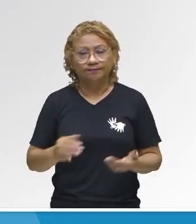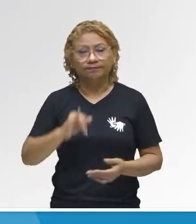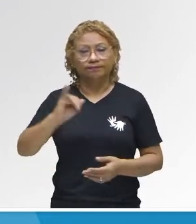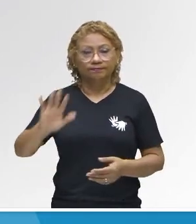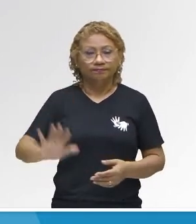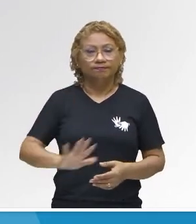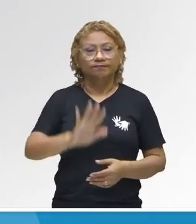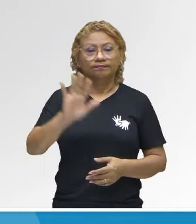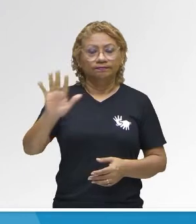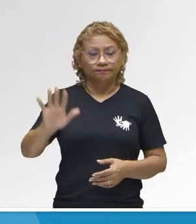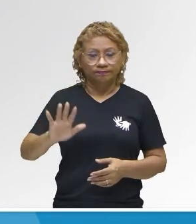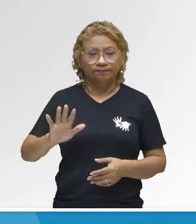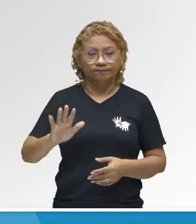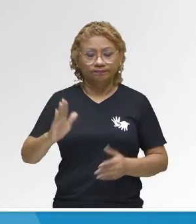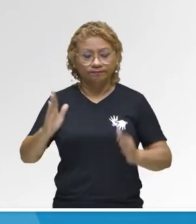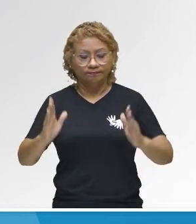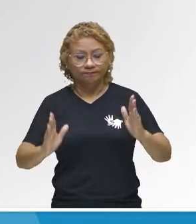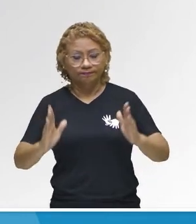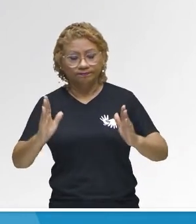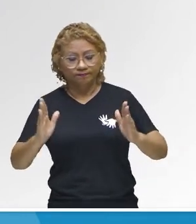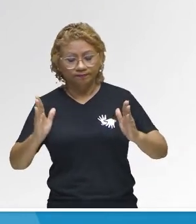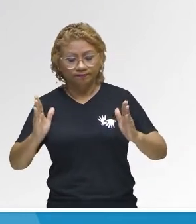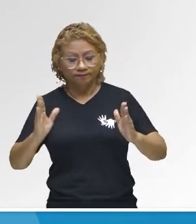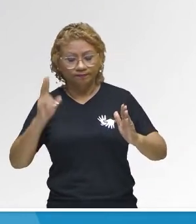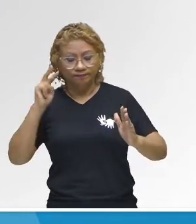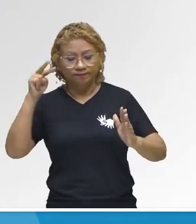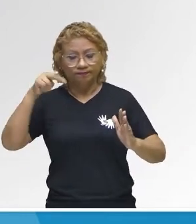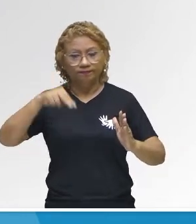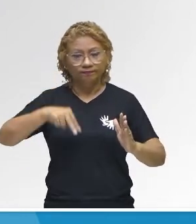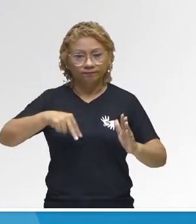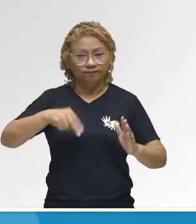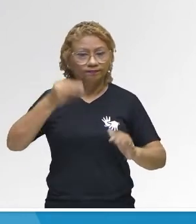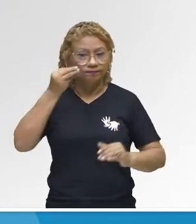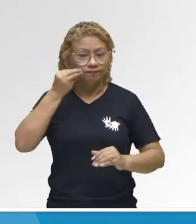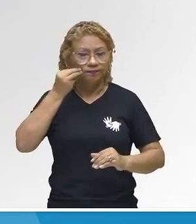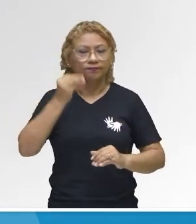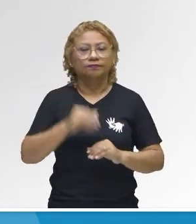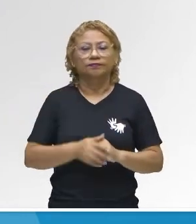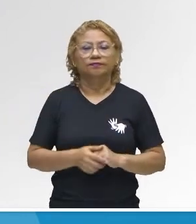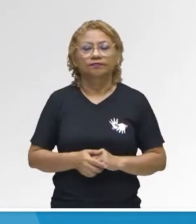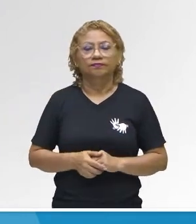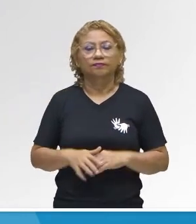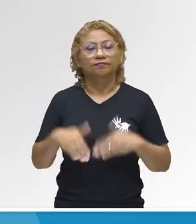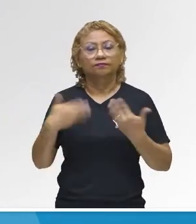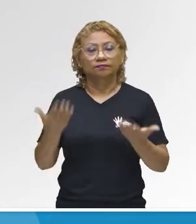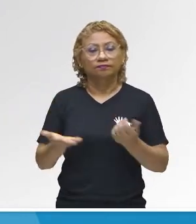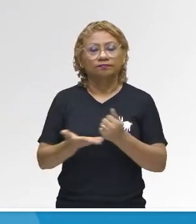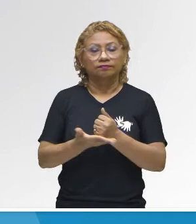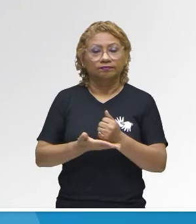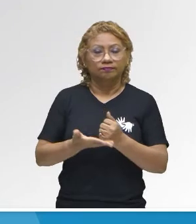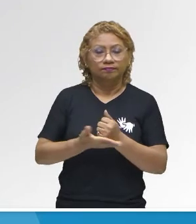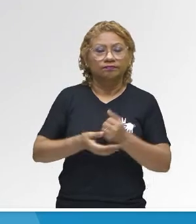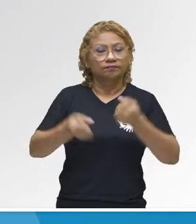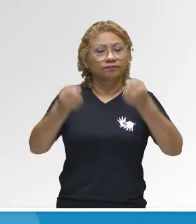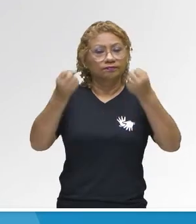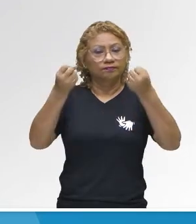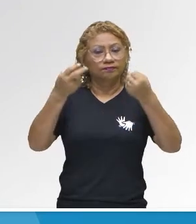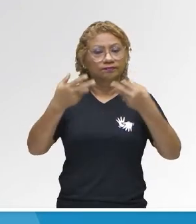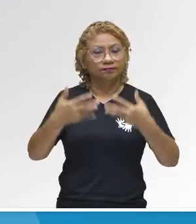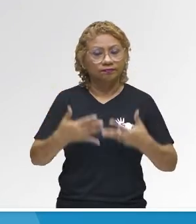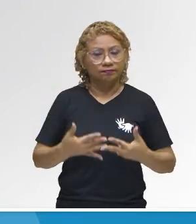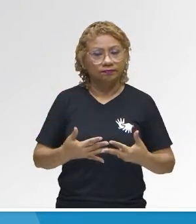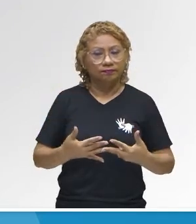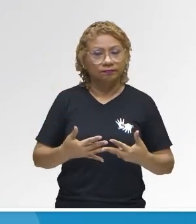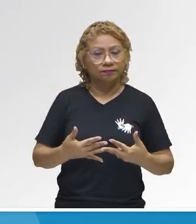suas extremidades sobre o plano, tá? Então, basicamente, é isso que ele está se referindo nessa